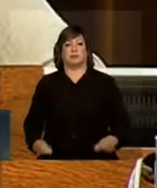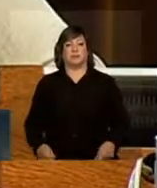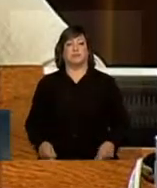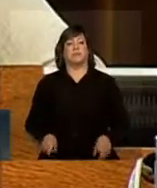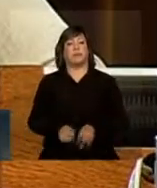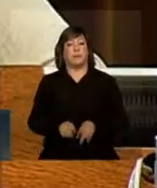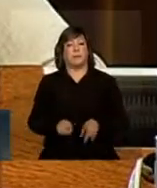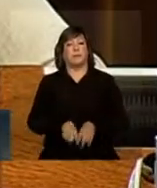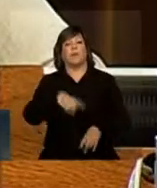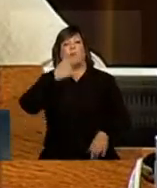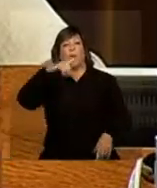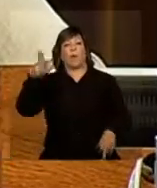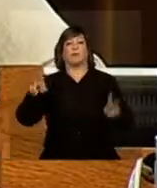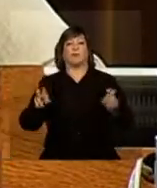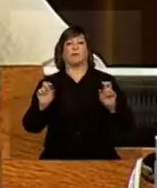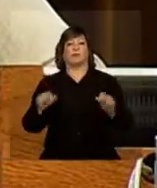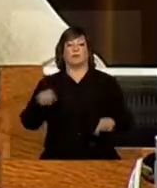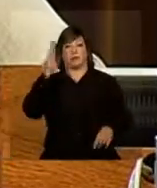sim, tem